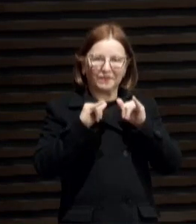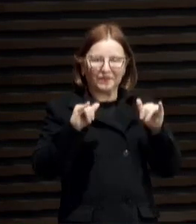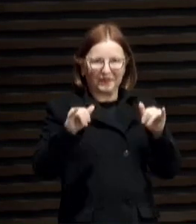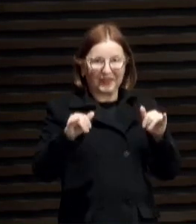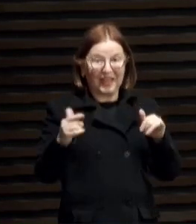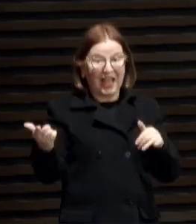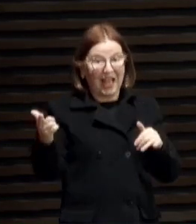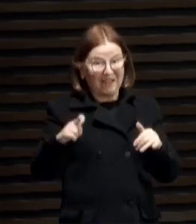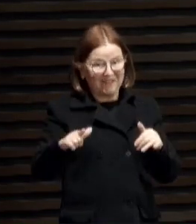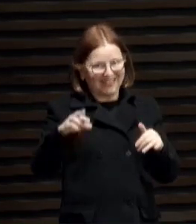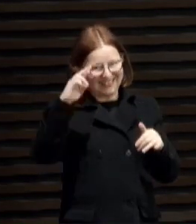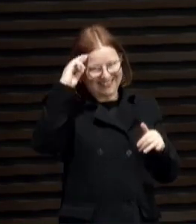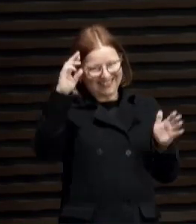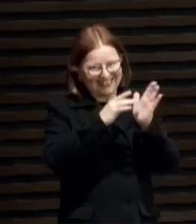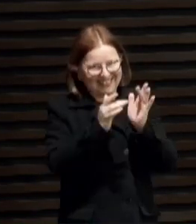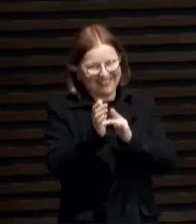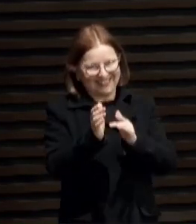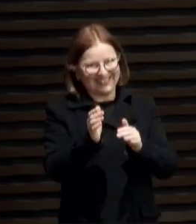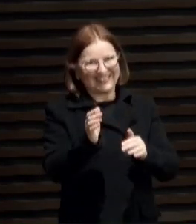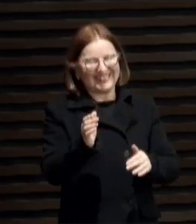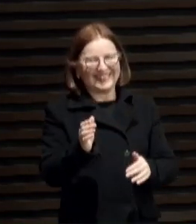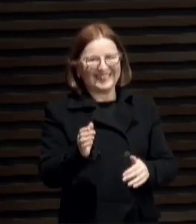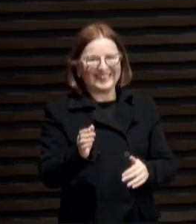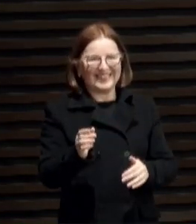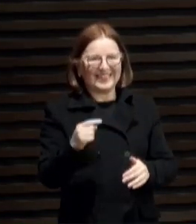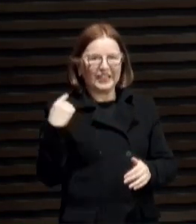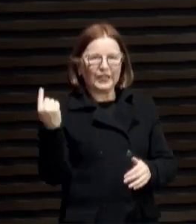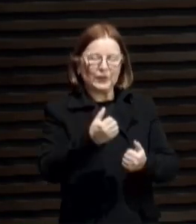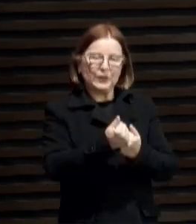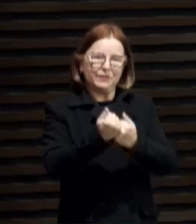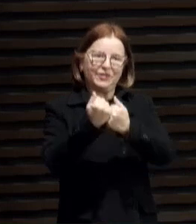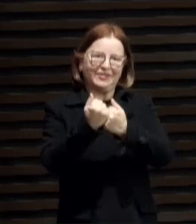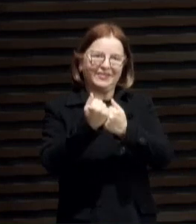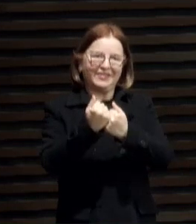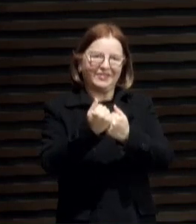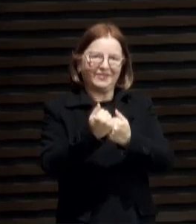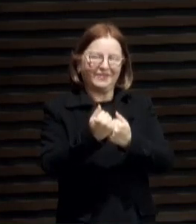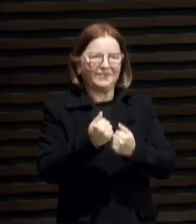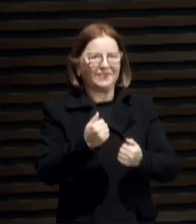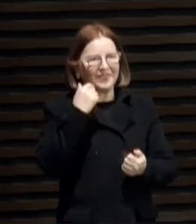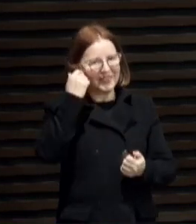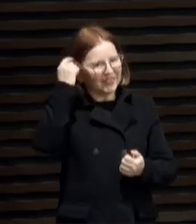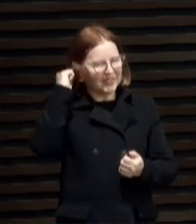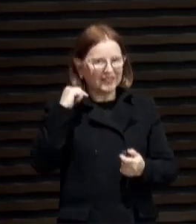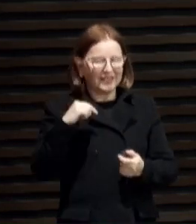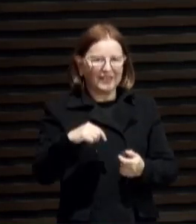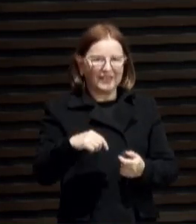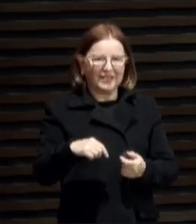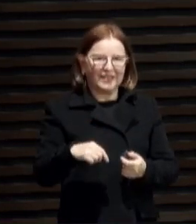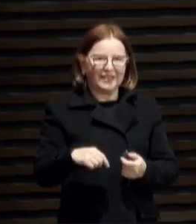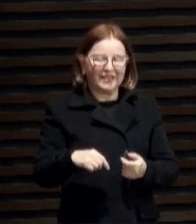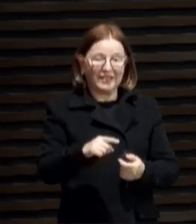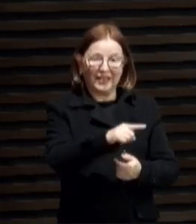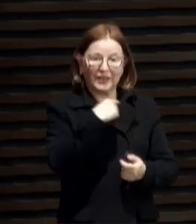para nos salvar, morrendo a nossa morte, sendo sepultado e nos levando os